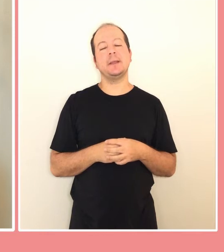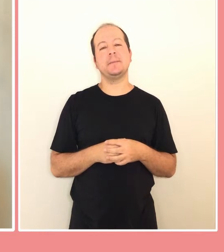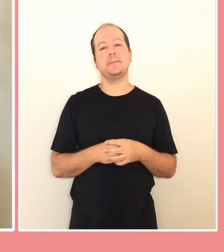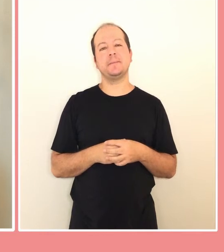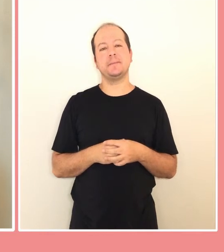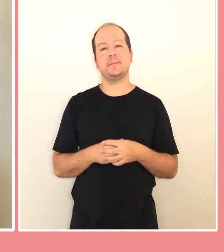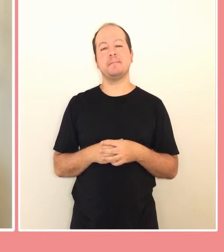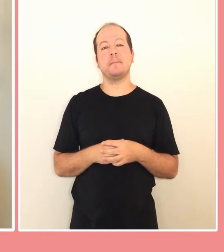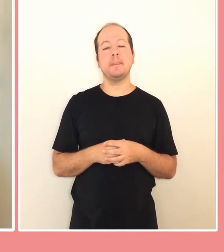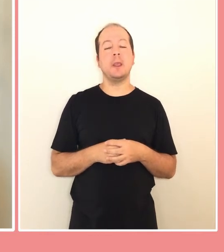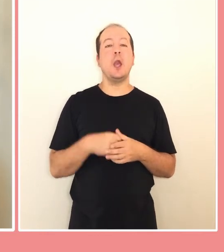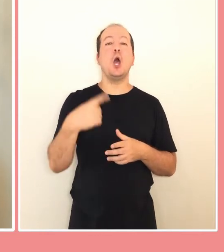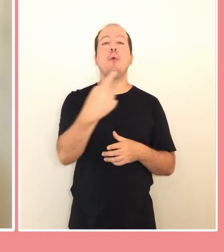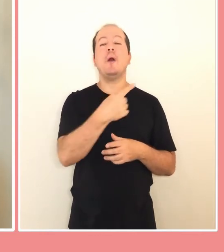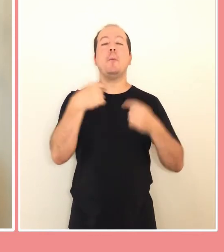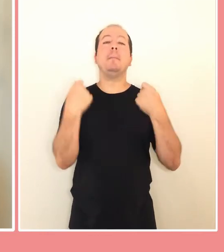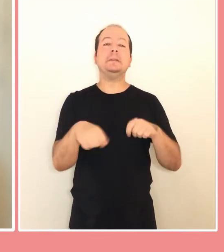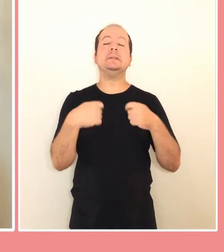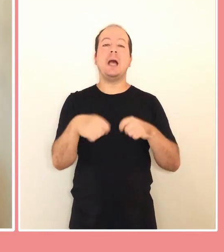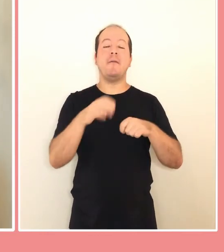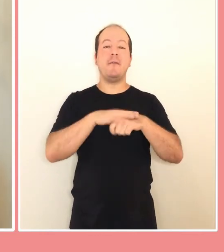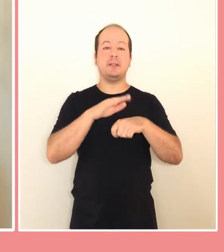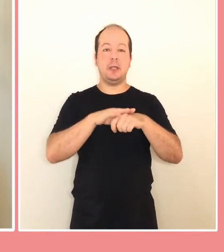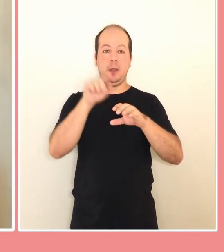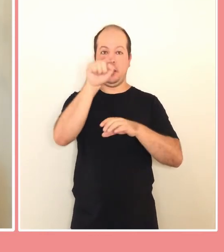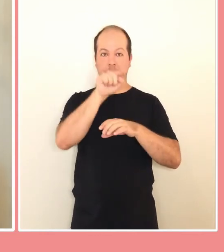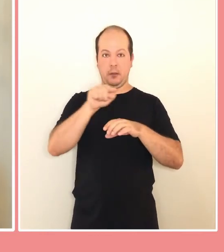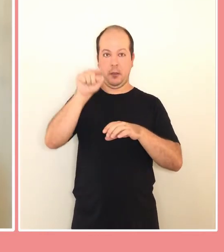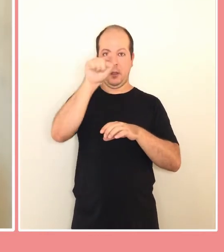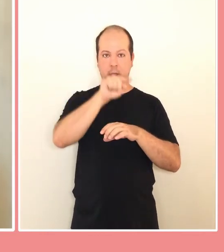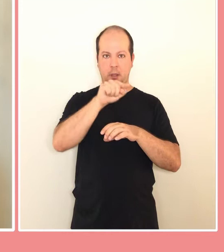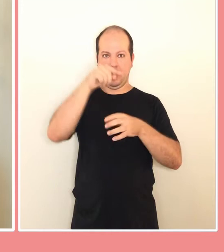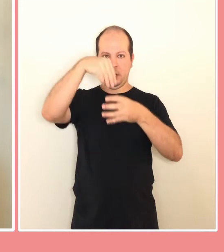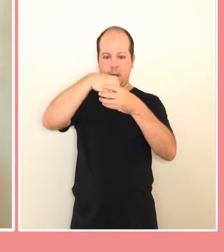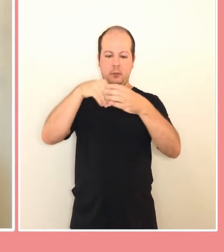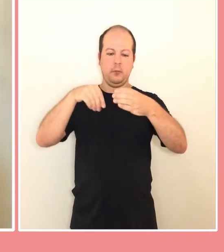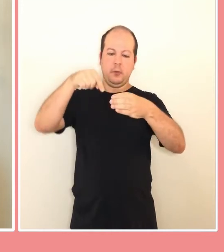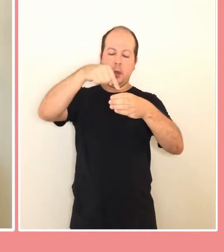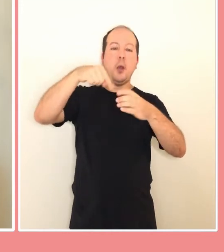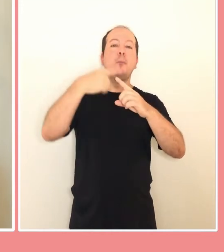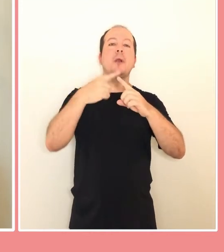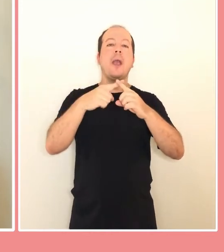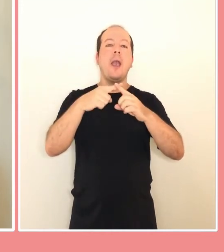vamos necessitar de fazer um furo nesse pote para enfiar essa